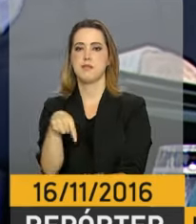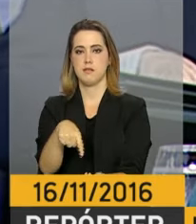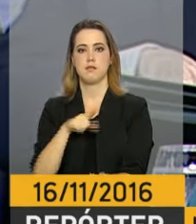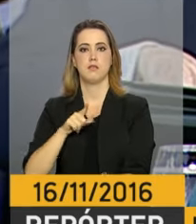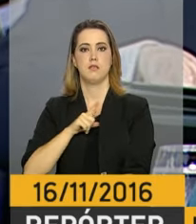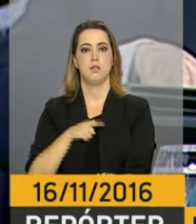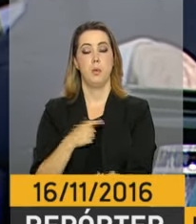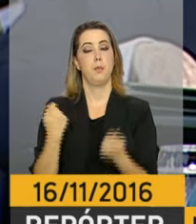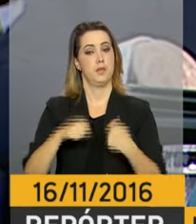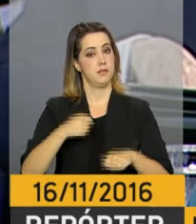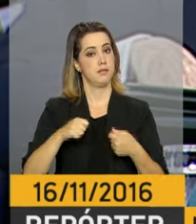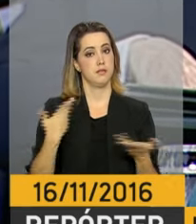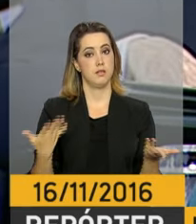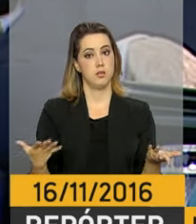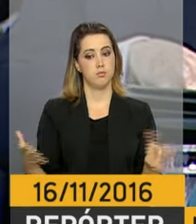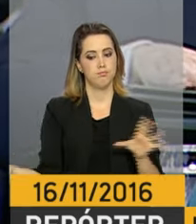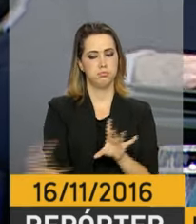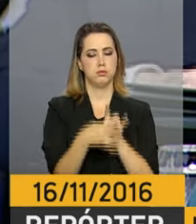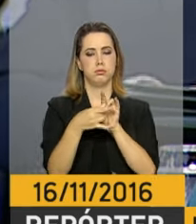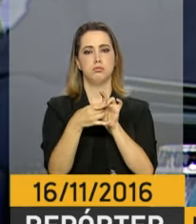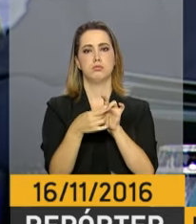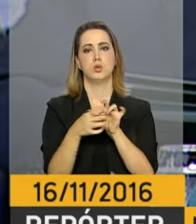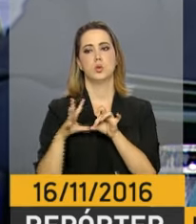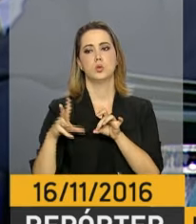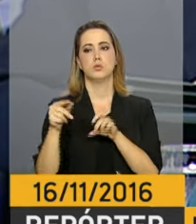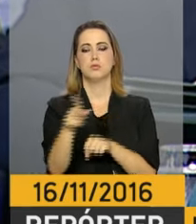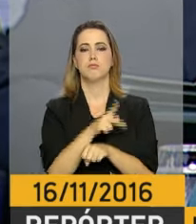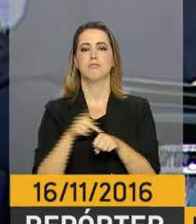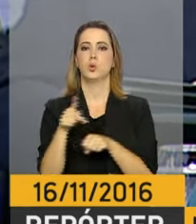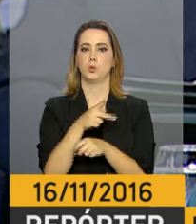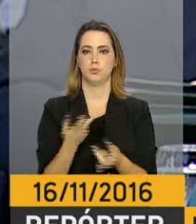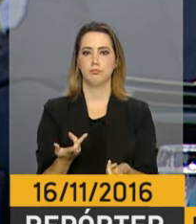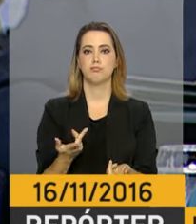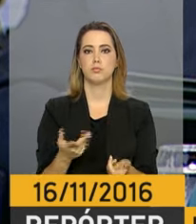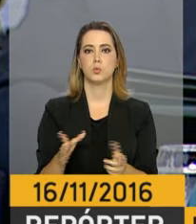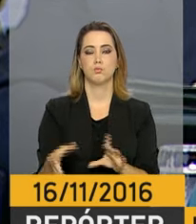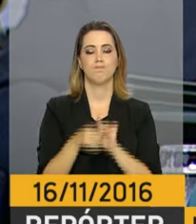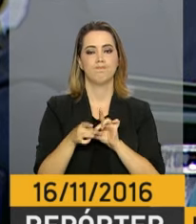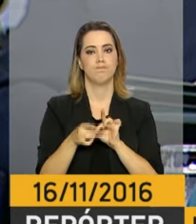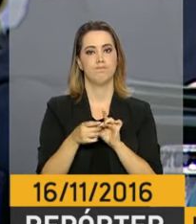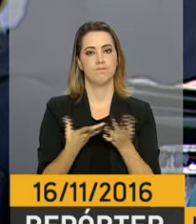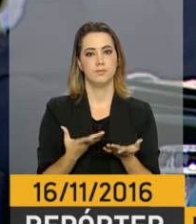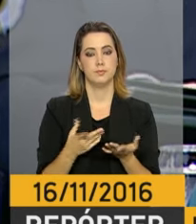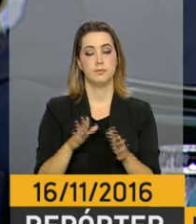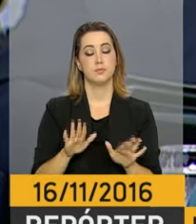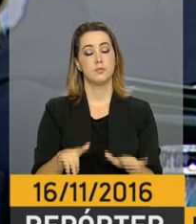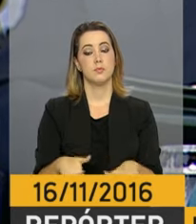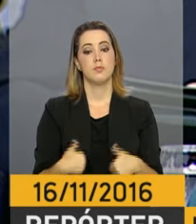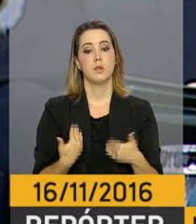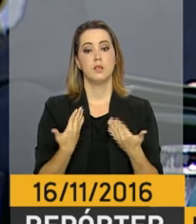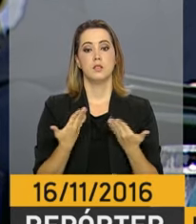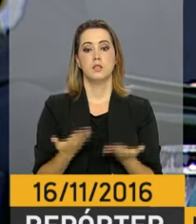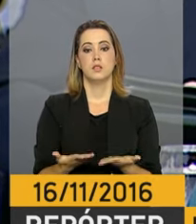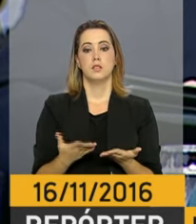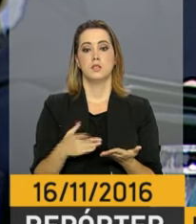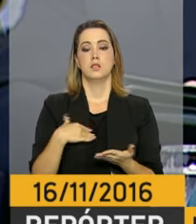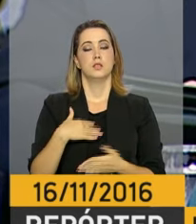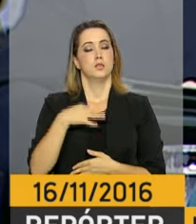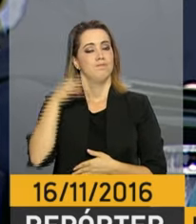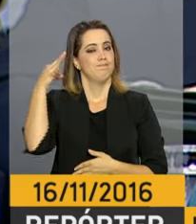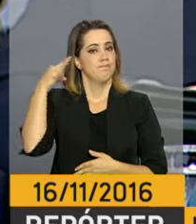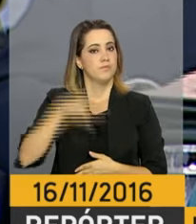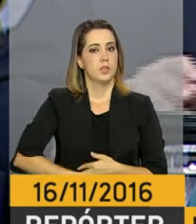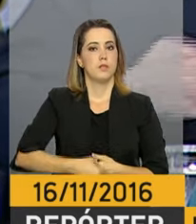conjunta é fundamental para os nossos países e e e daí tem absoluta